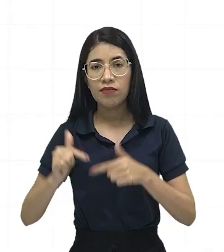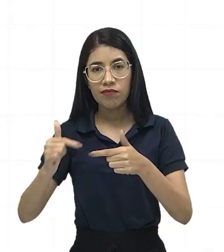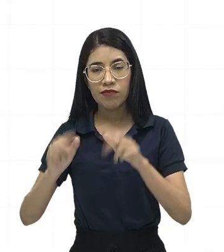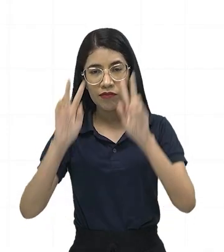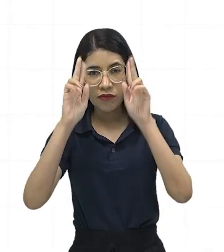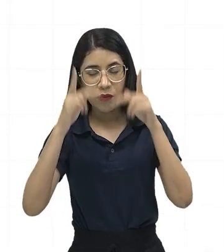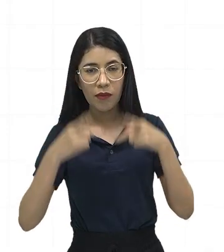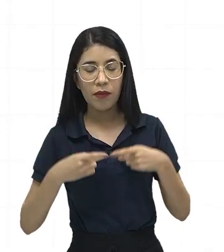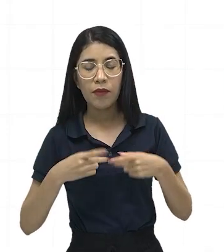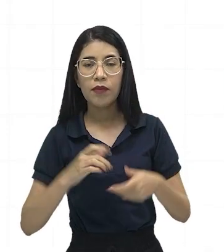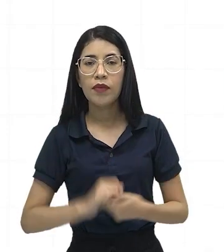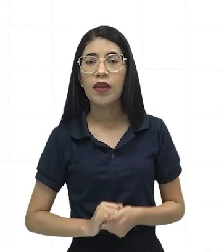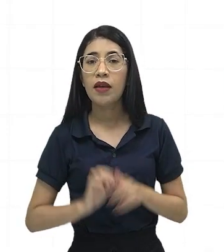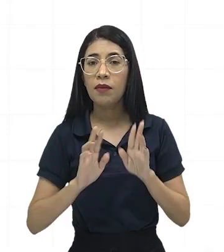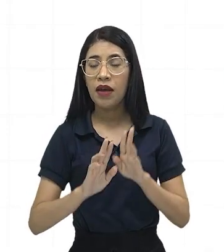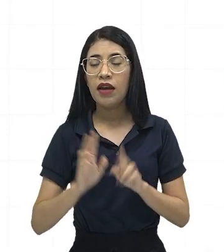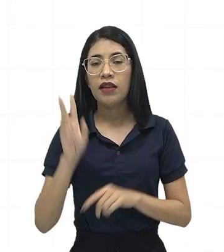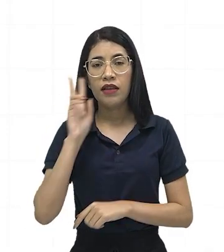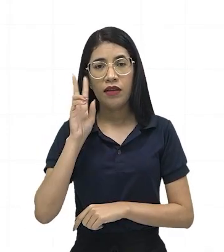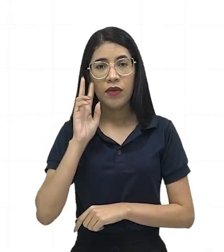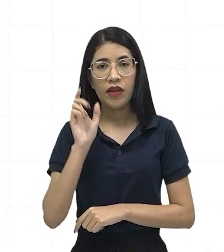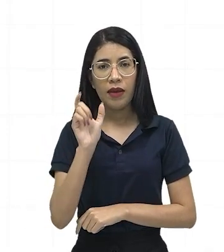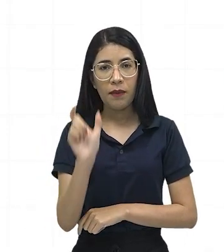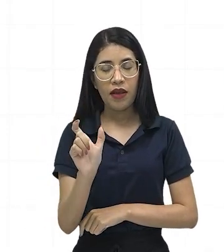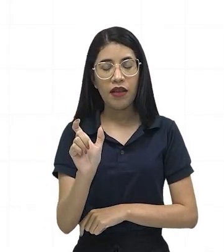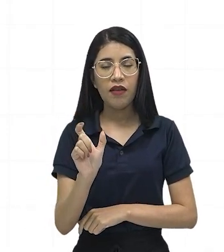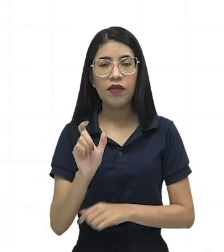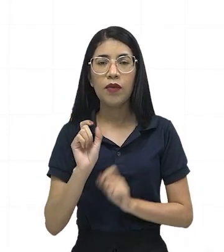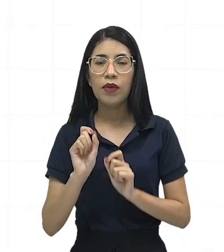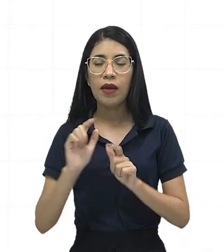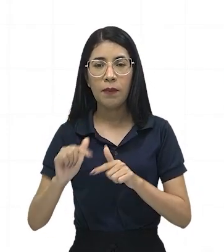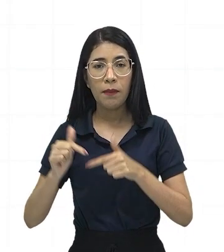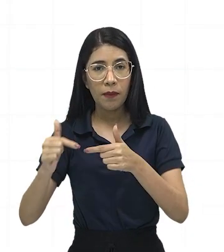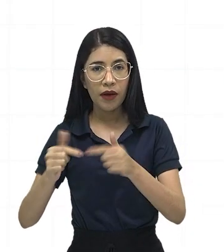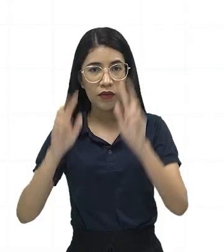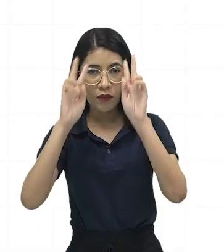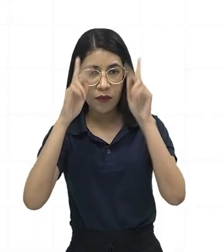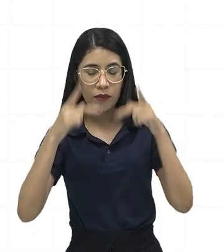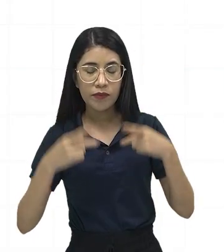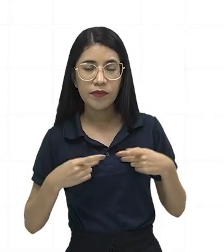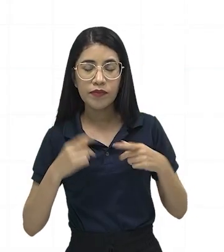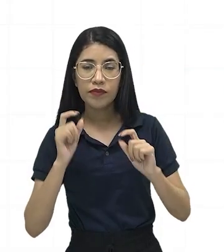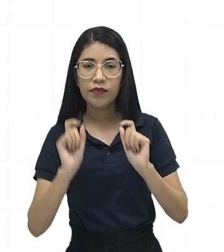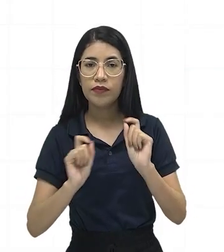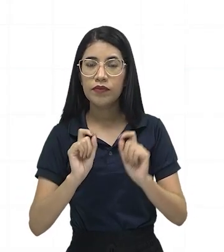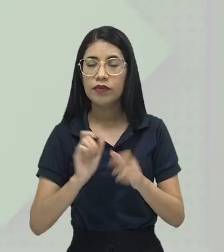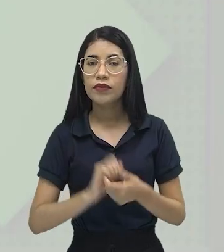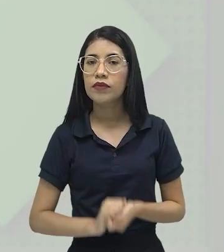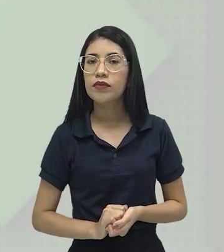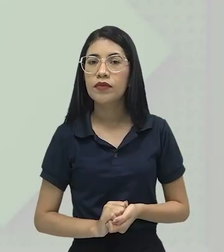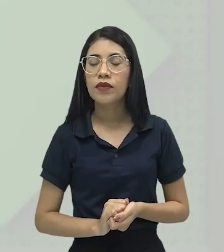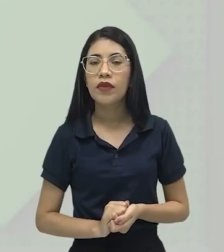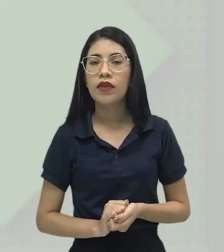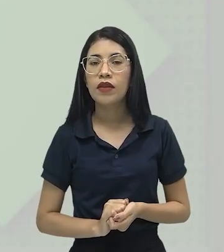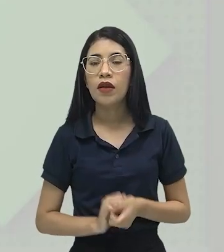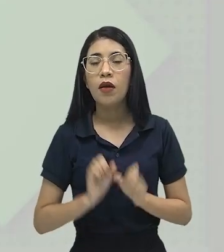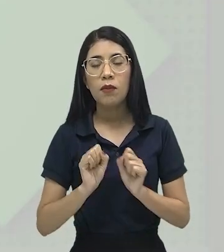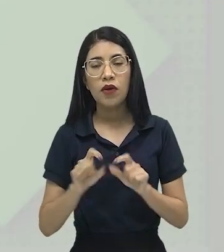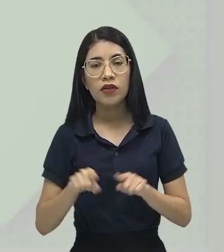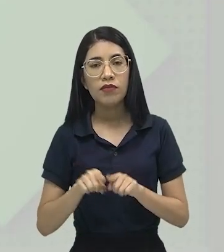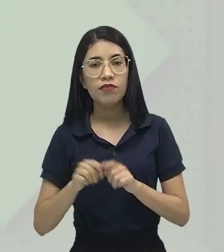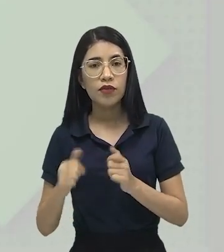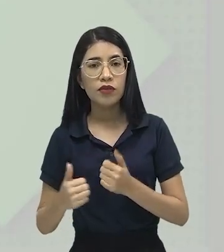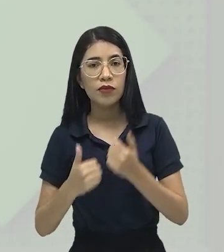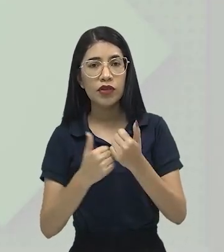que essas palavras, esse termo atividades humanas, ele pode ser substituído